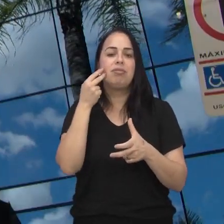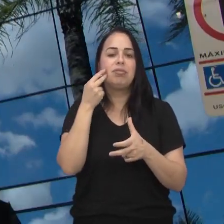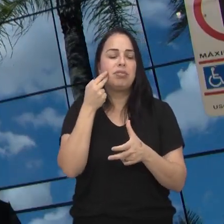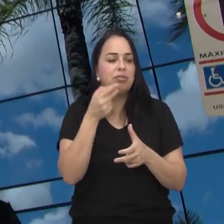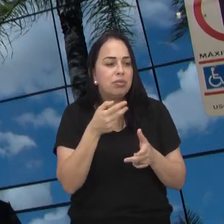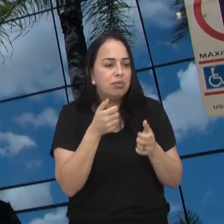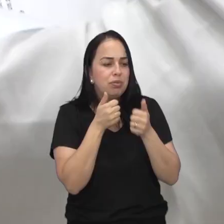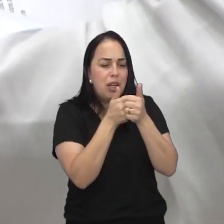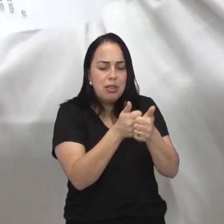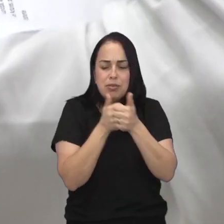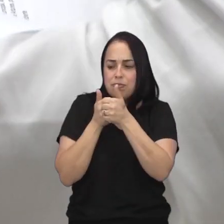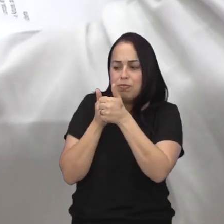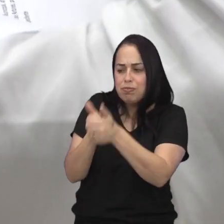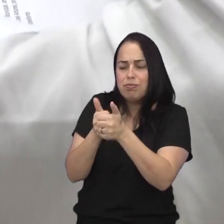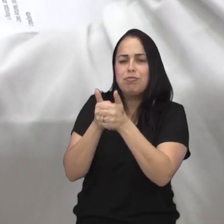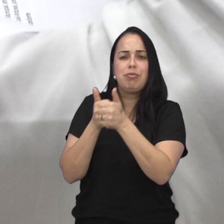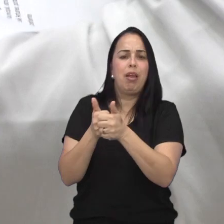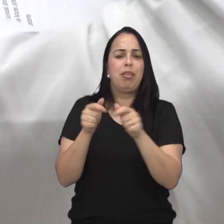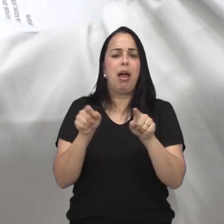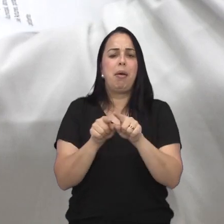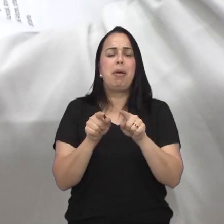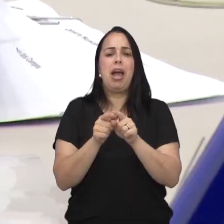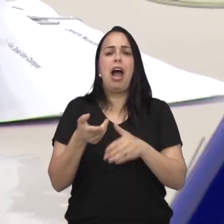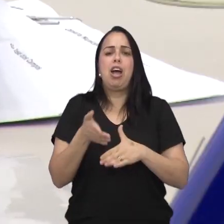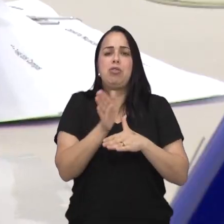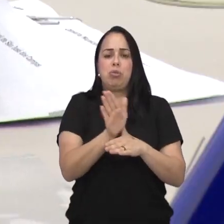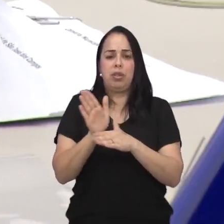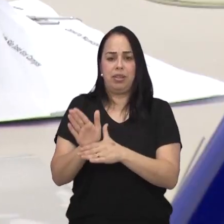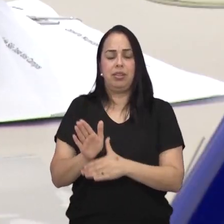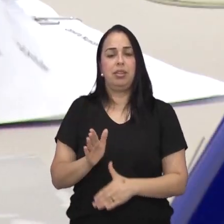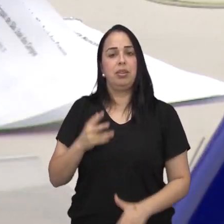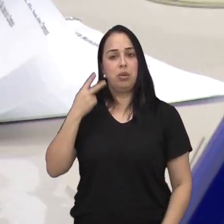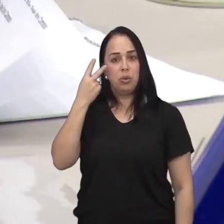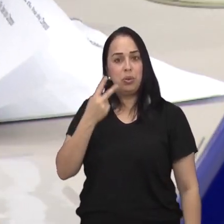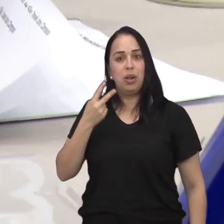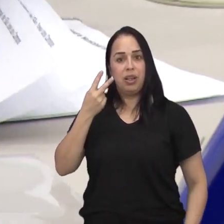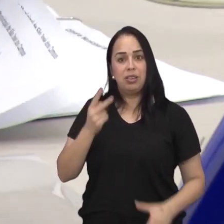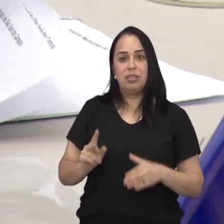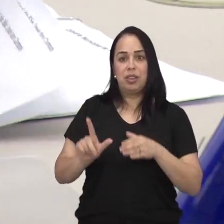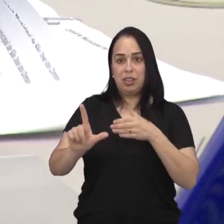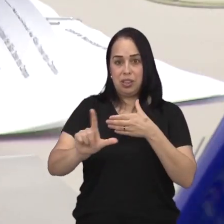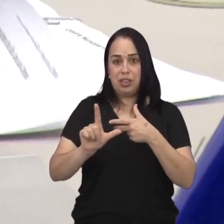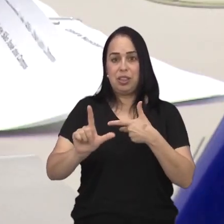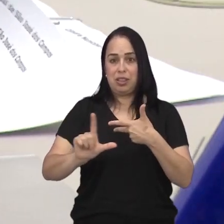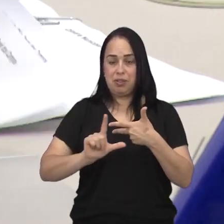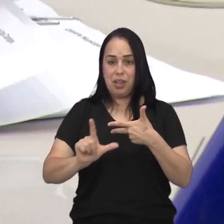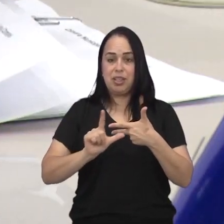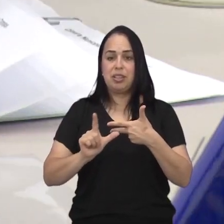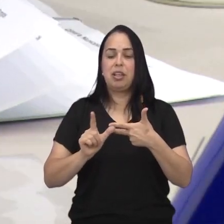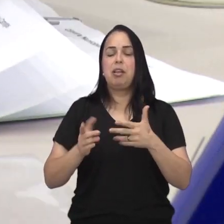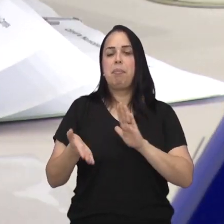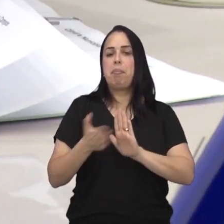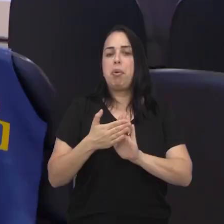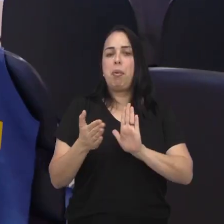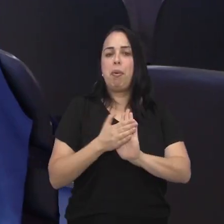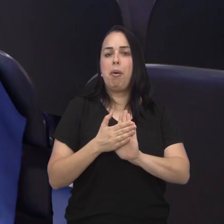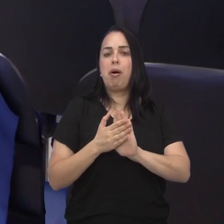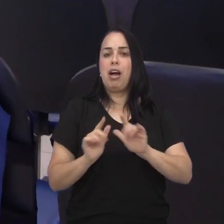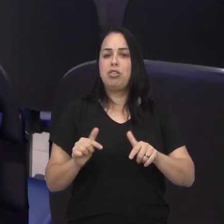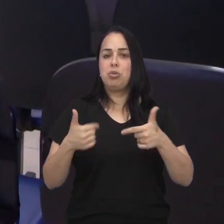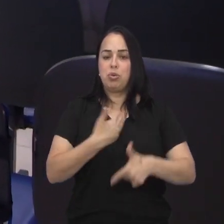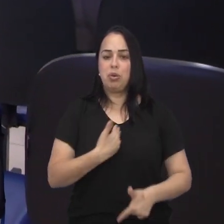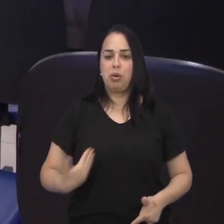esse desenvolvimento, como também participa dele. O Legislativo tem um papel social de propor ações e políticas públicas